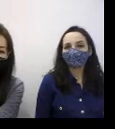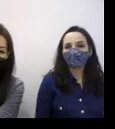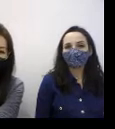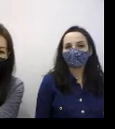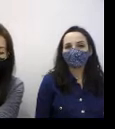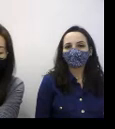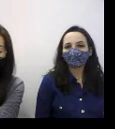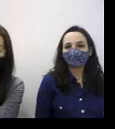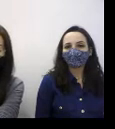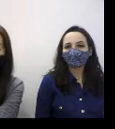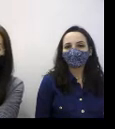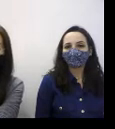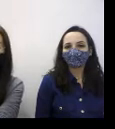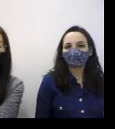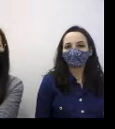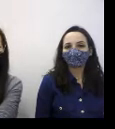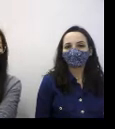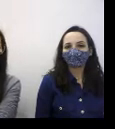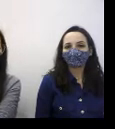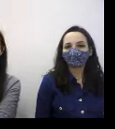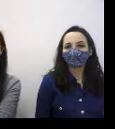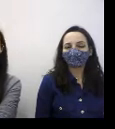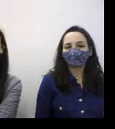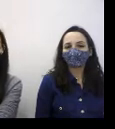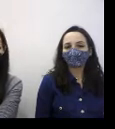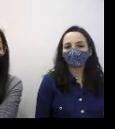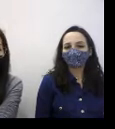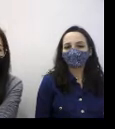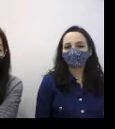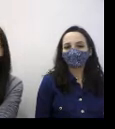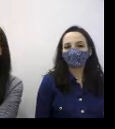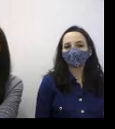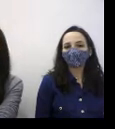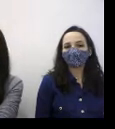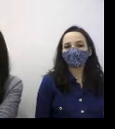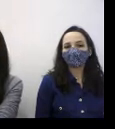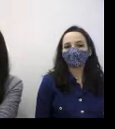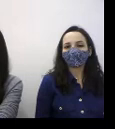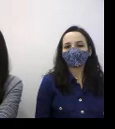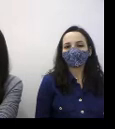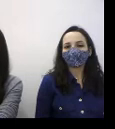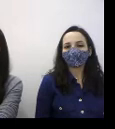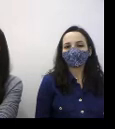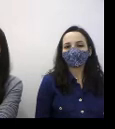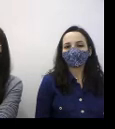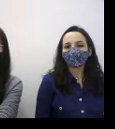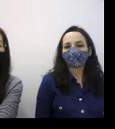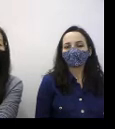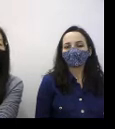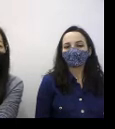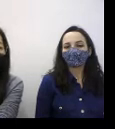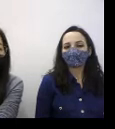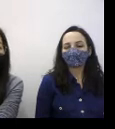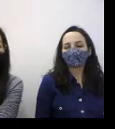gente tem, do que aquilo que a gente acha e aquilo que a gente pensa. Então, você passa a